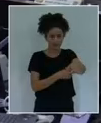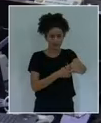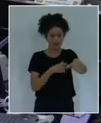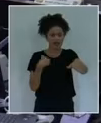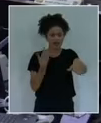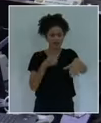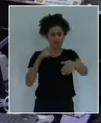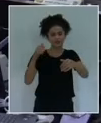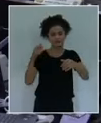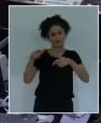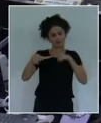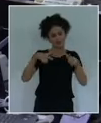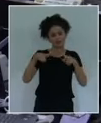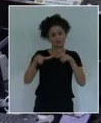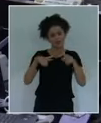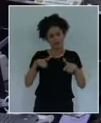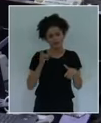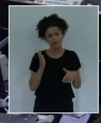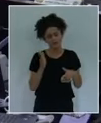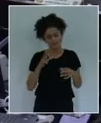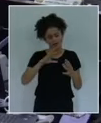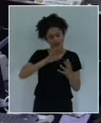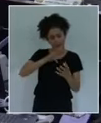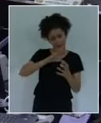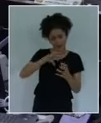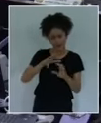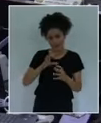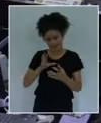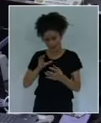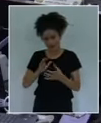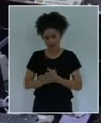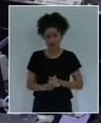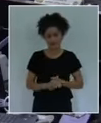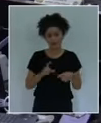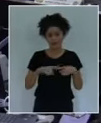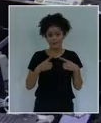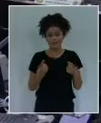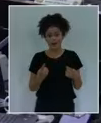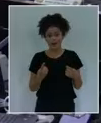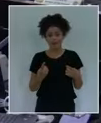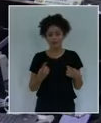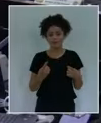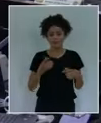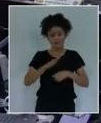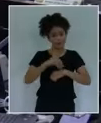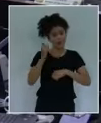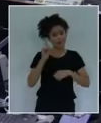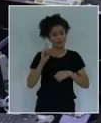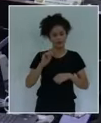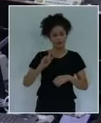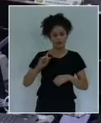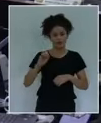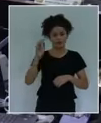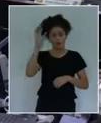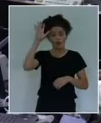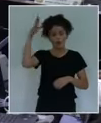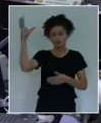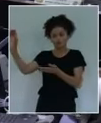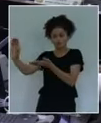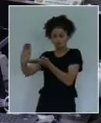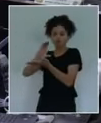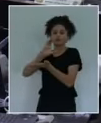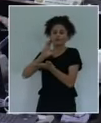não ficarem sem condições de sair e tudo. Mas esse paliativo ele é bem precário, né? Então, na hora que chegar o recurso, a gente vai refazer as